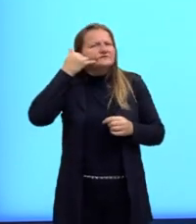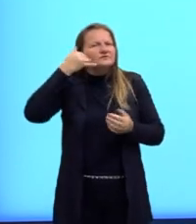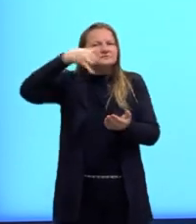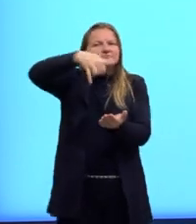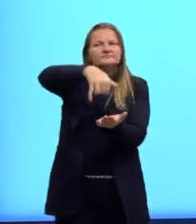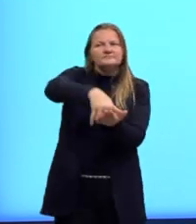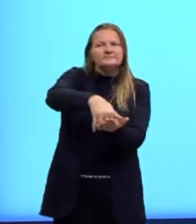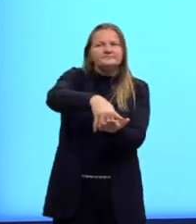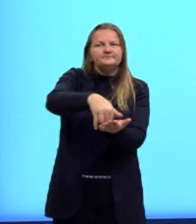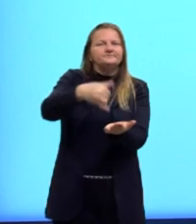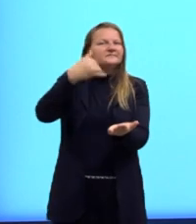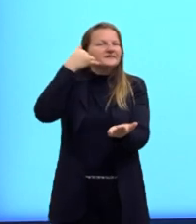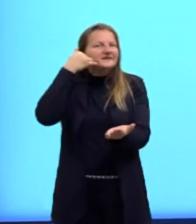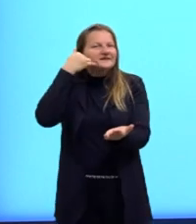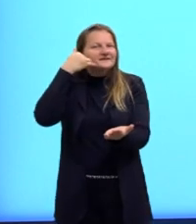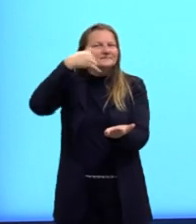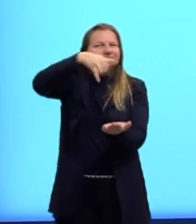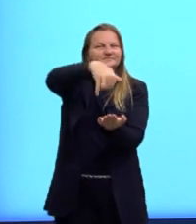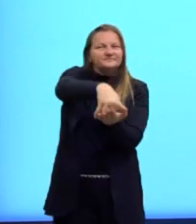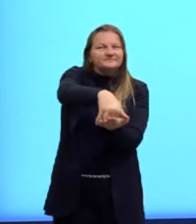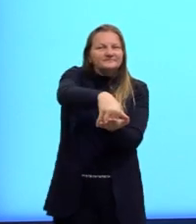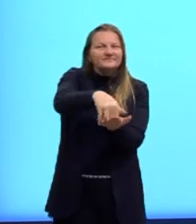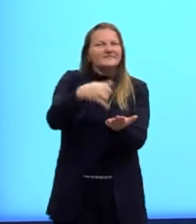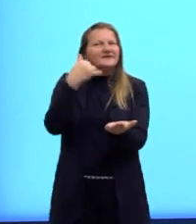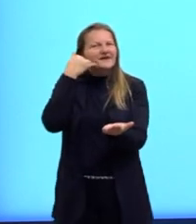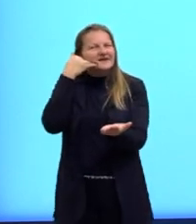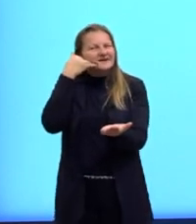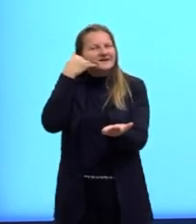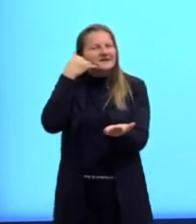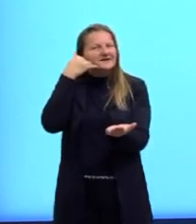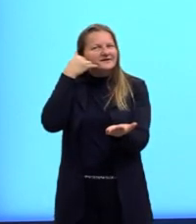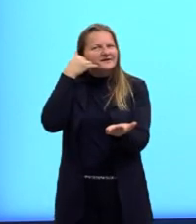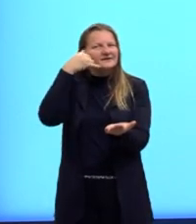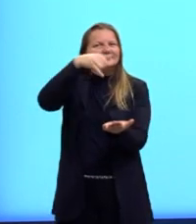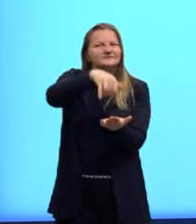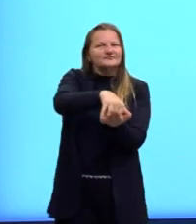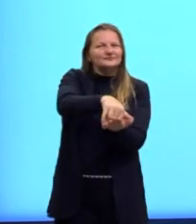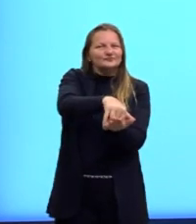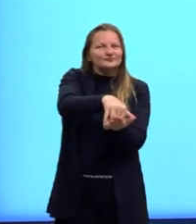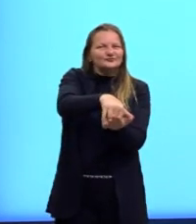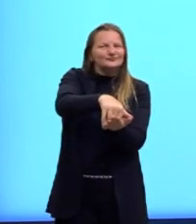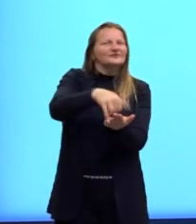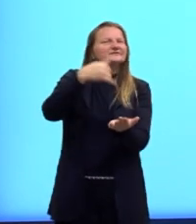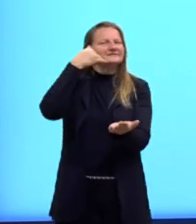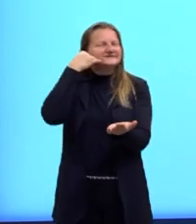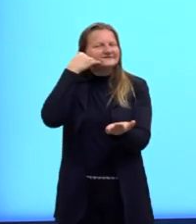antigos, né? Que ele acabava vibrando, né? Ele tinha.